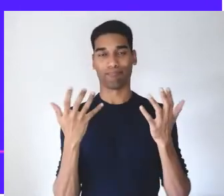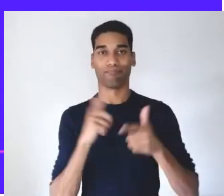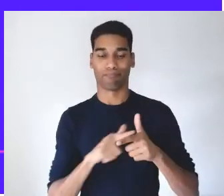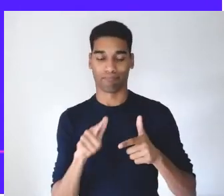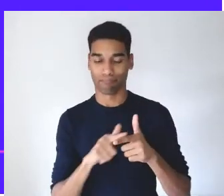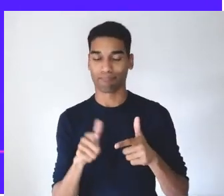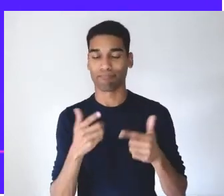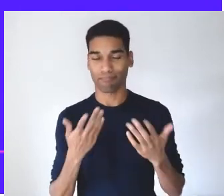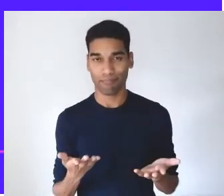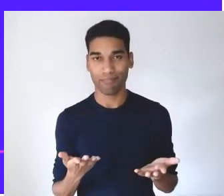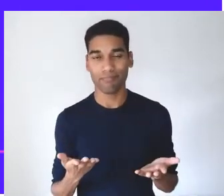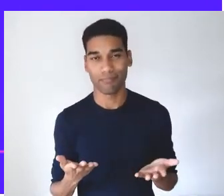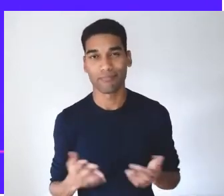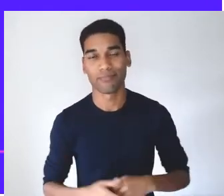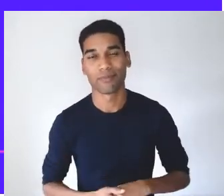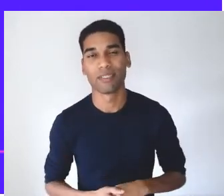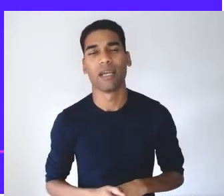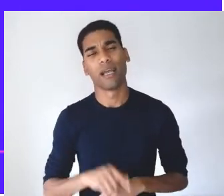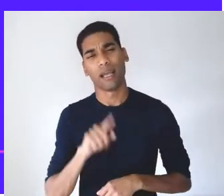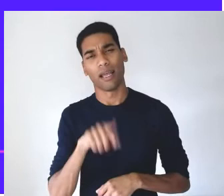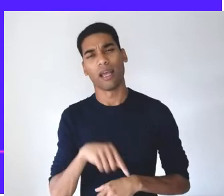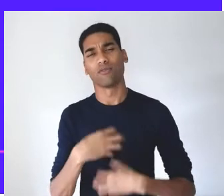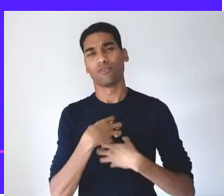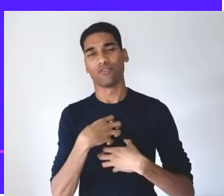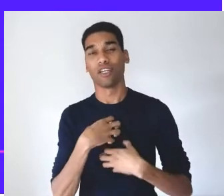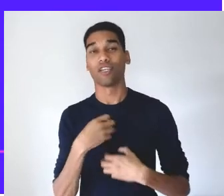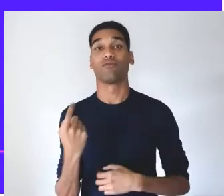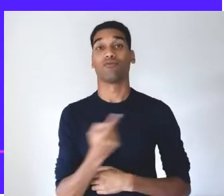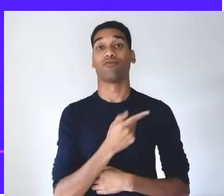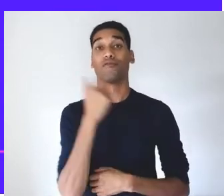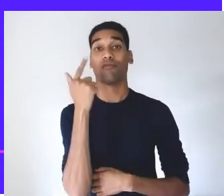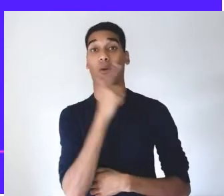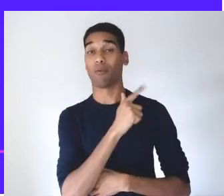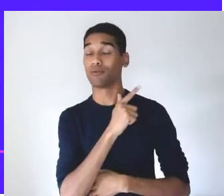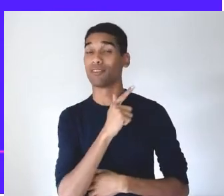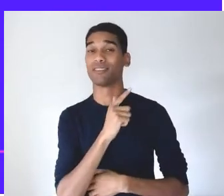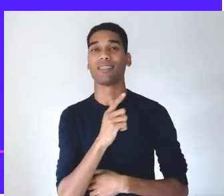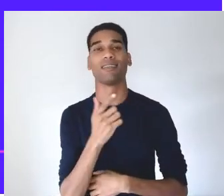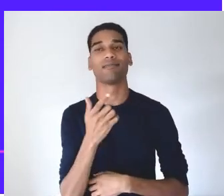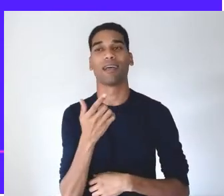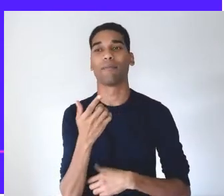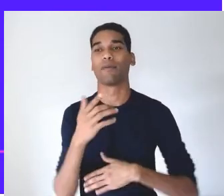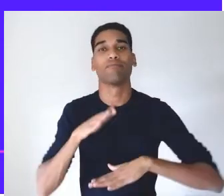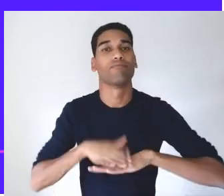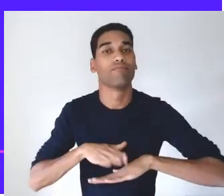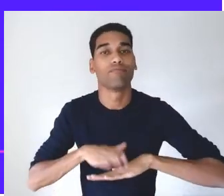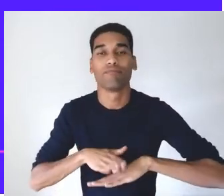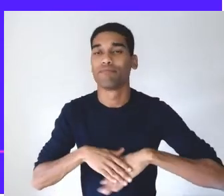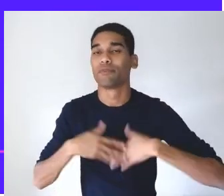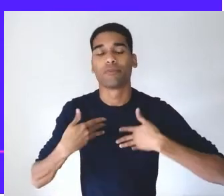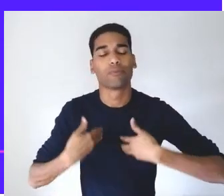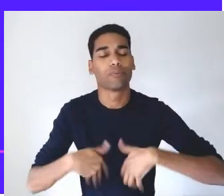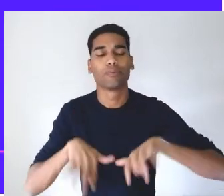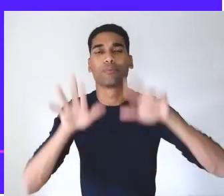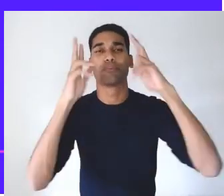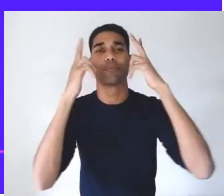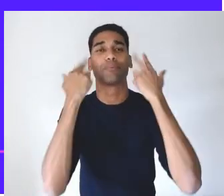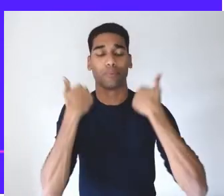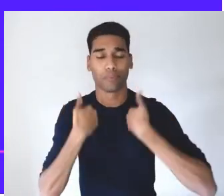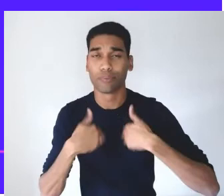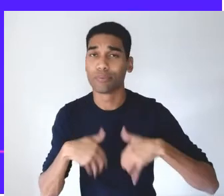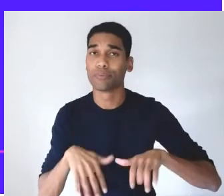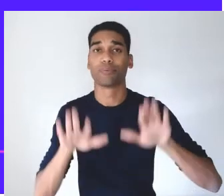é uma forma de sistematizar isso, que isso seja automático, né? Assim como era automático